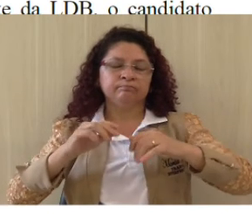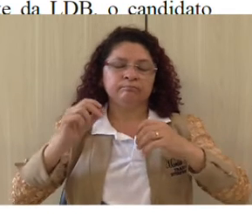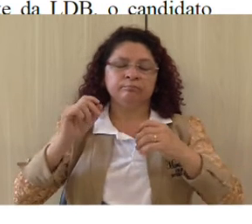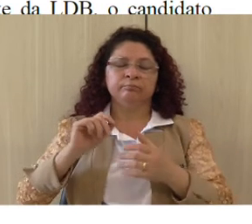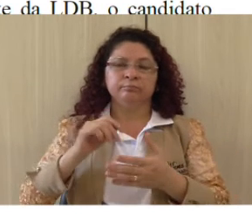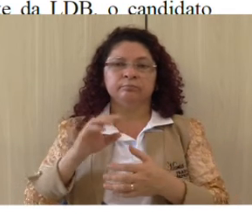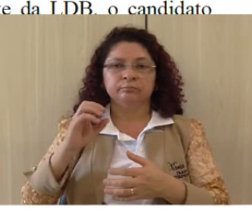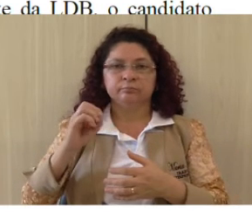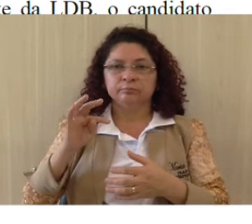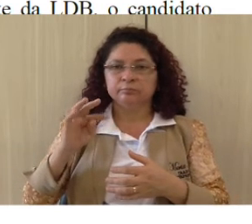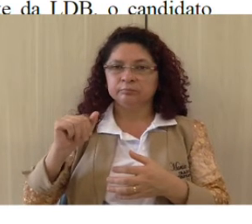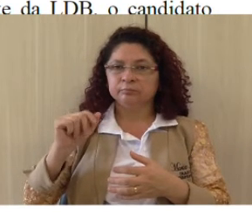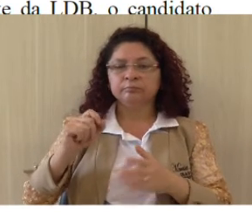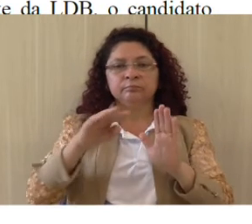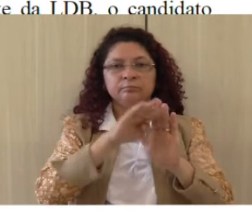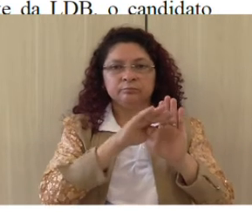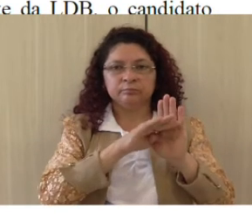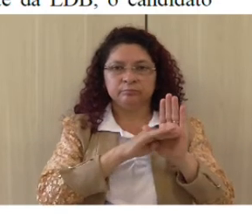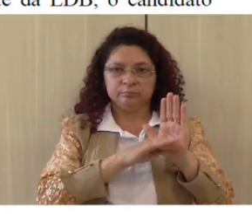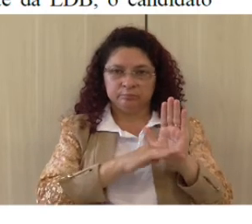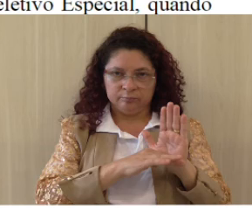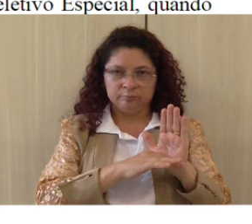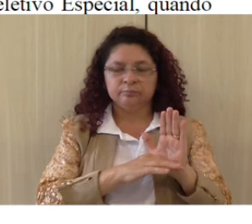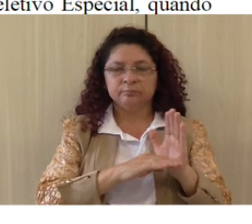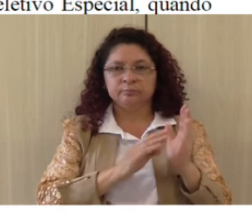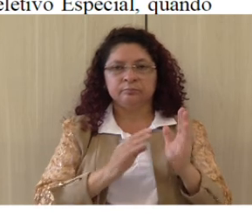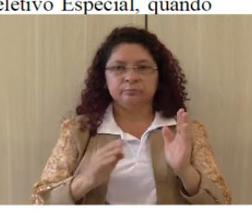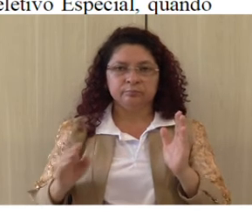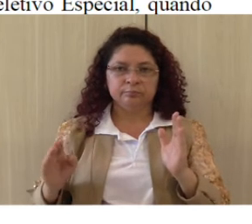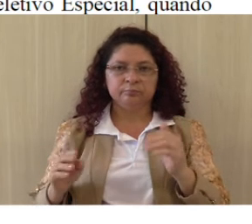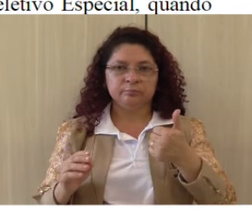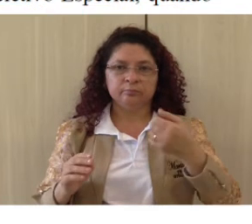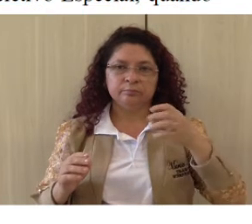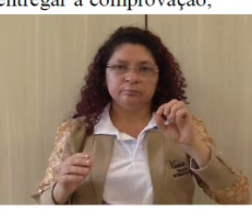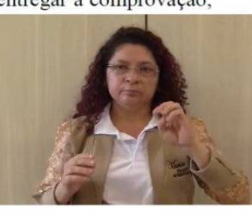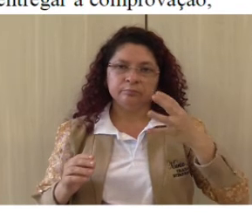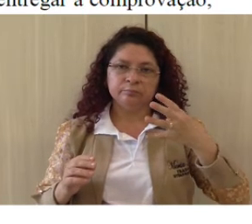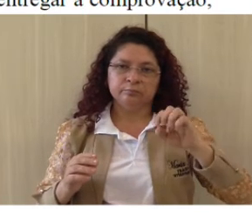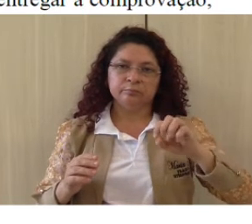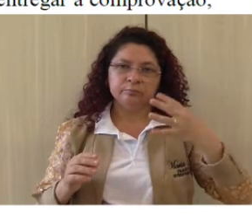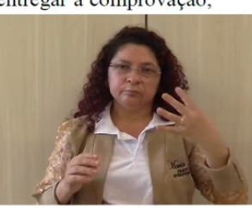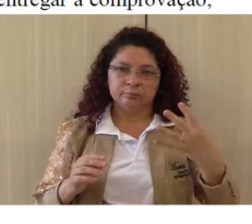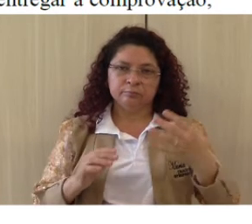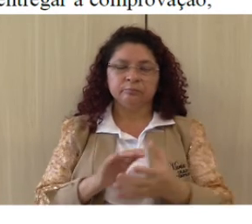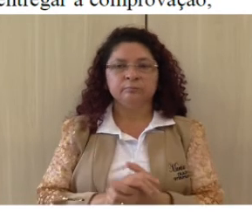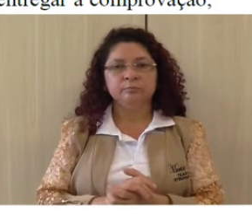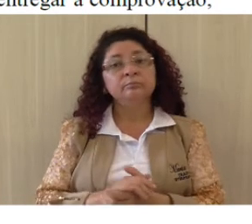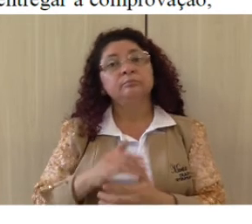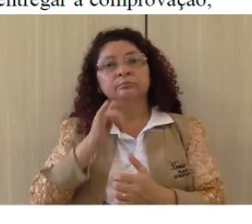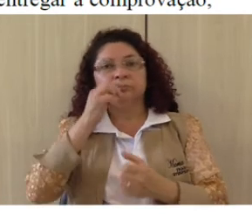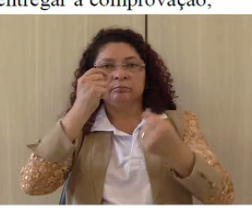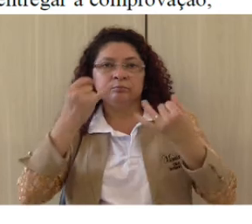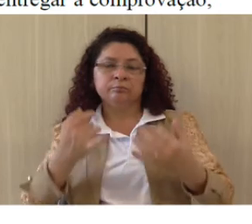cotas, de acordo com a ordem decrescente de pontuação. Item 14.4. Está previsto